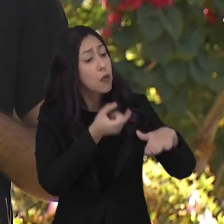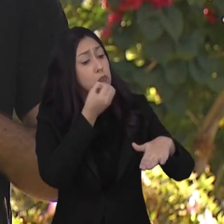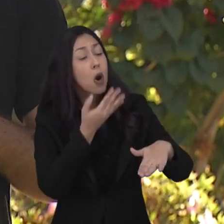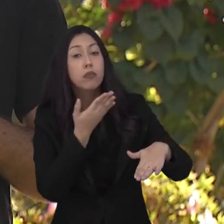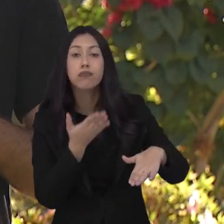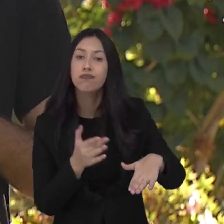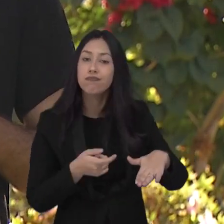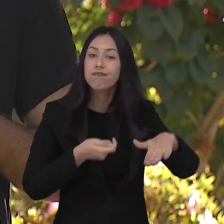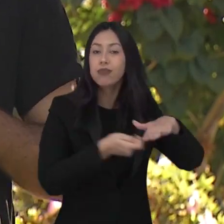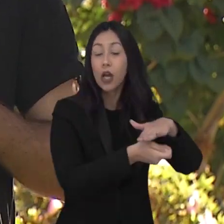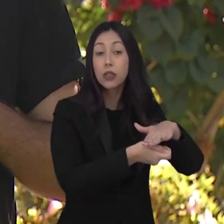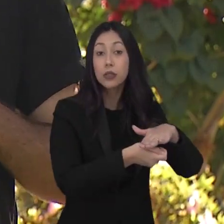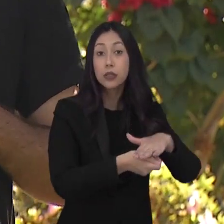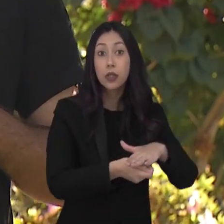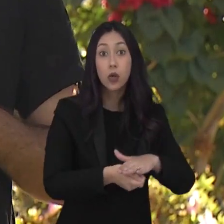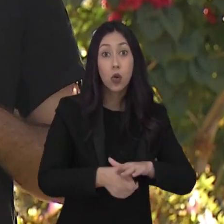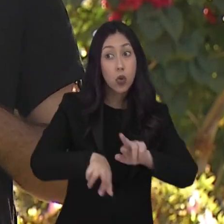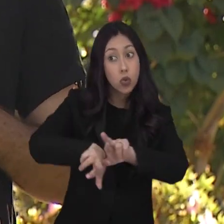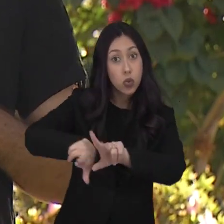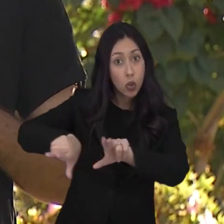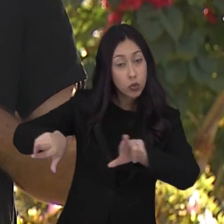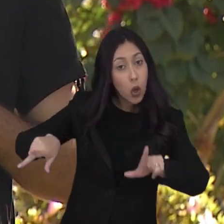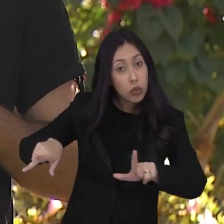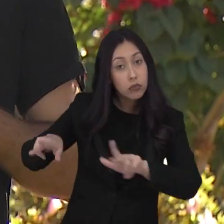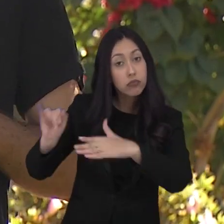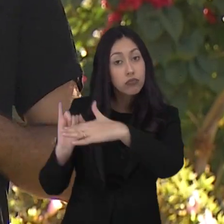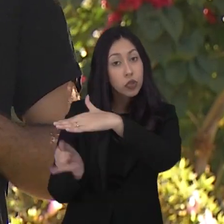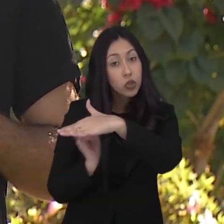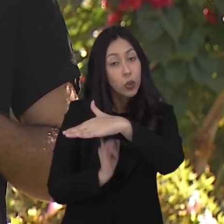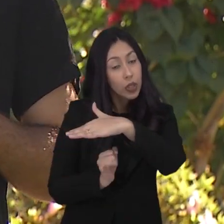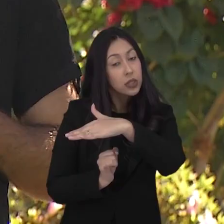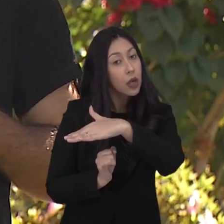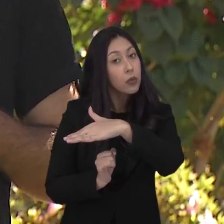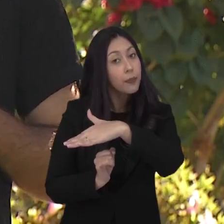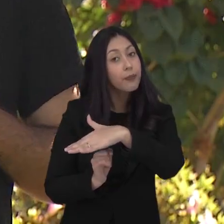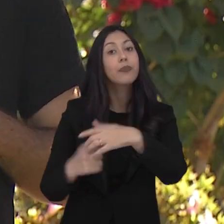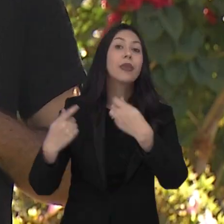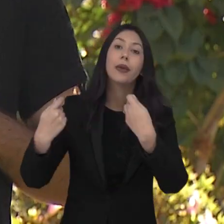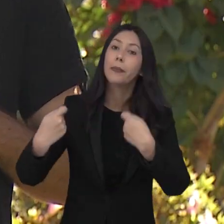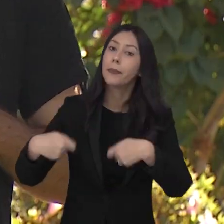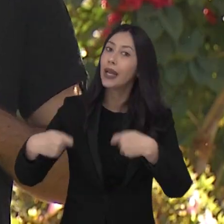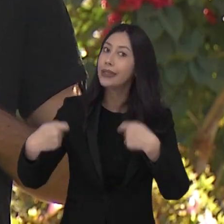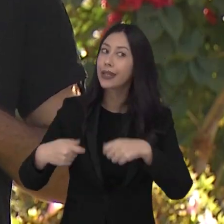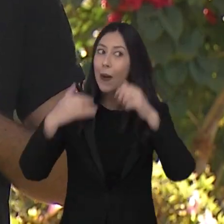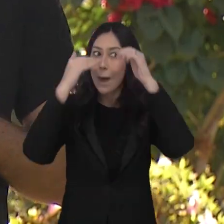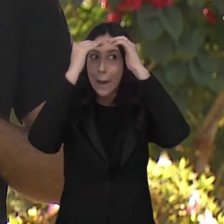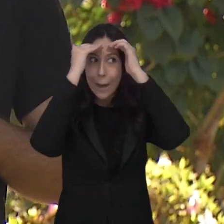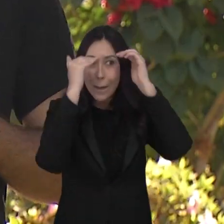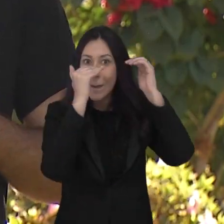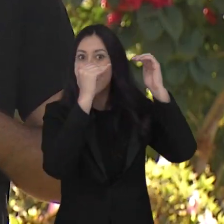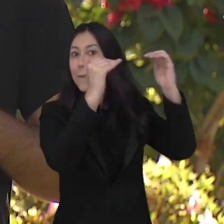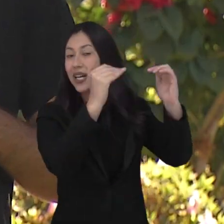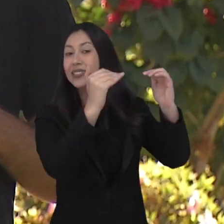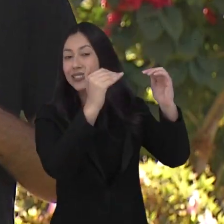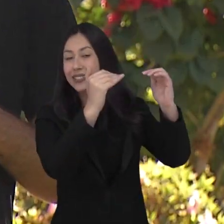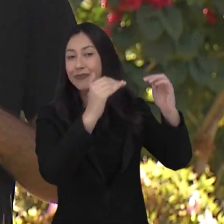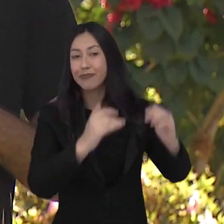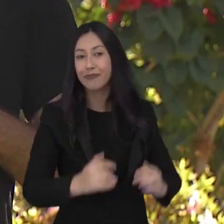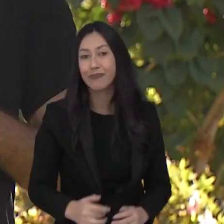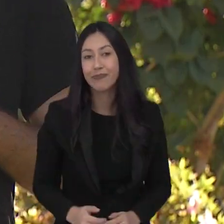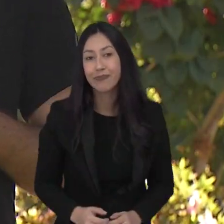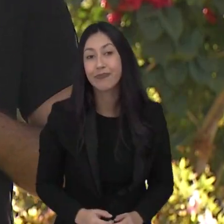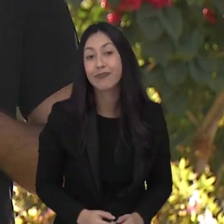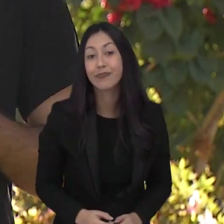melhores investimentos. Aos outros membros da casa, que seriam as instituições financeiras, cabe colocar em prática tudo o que